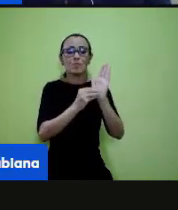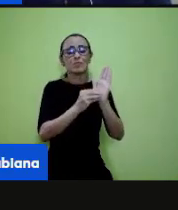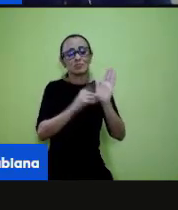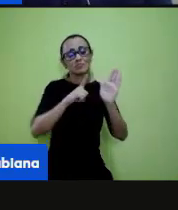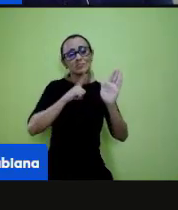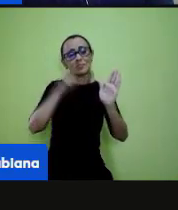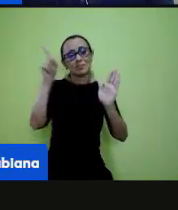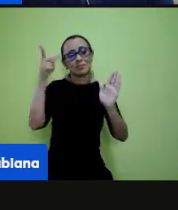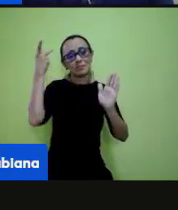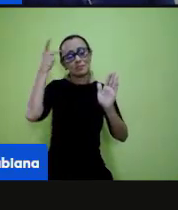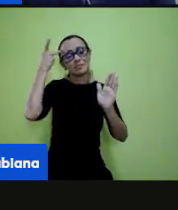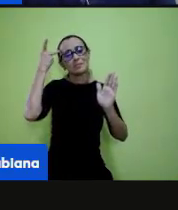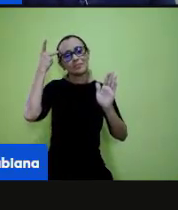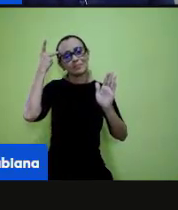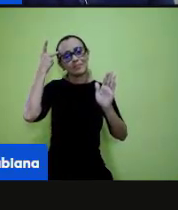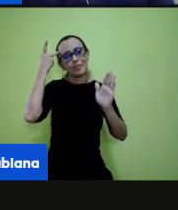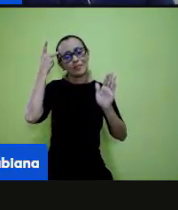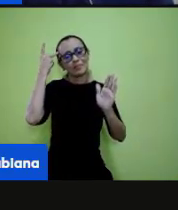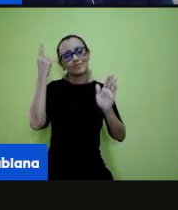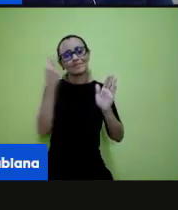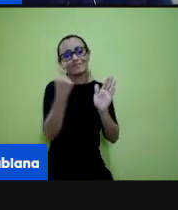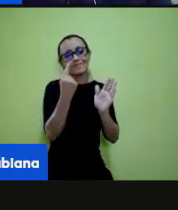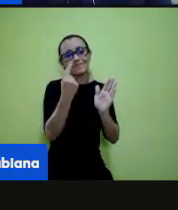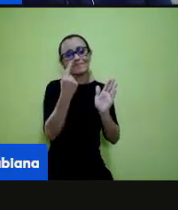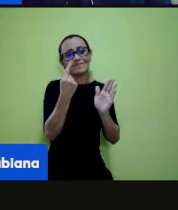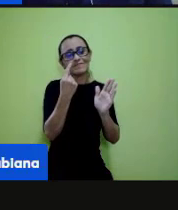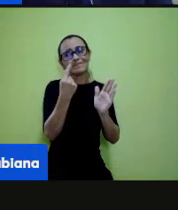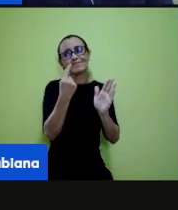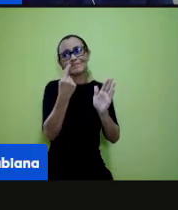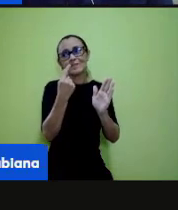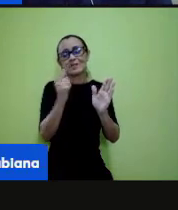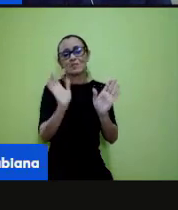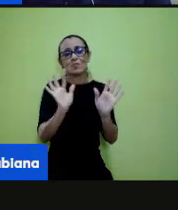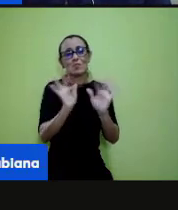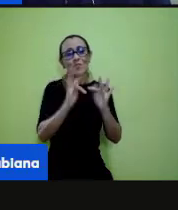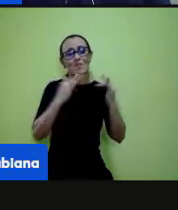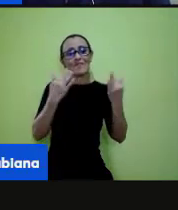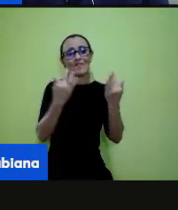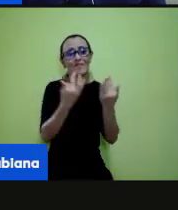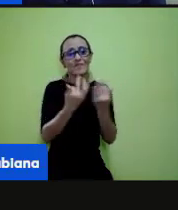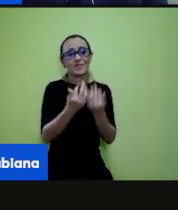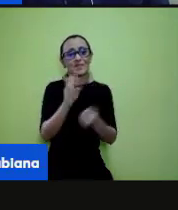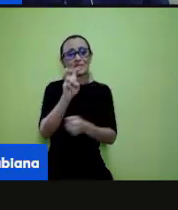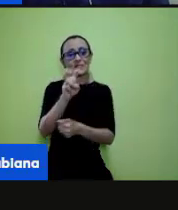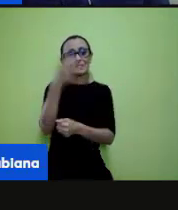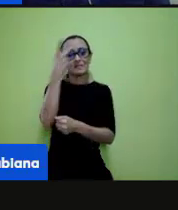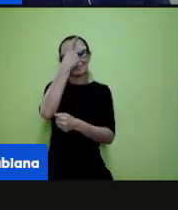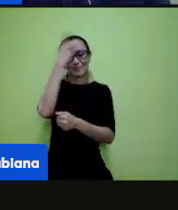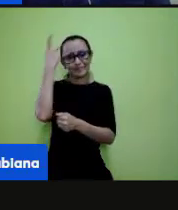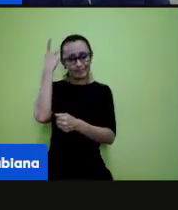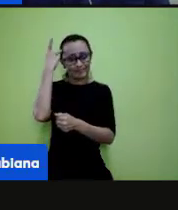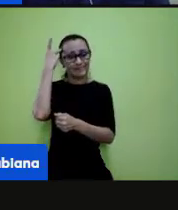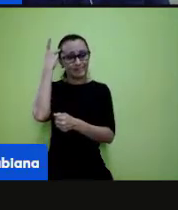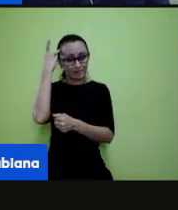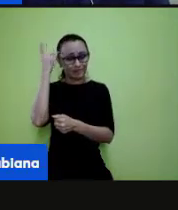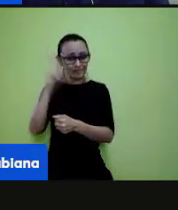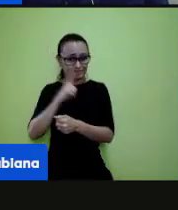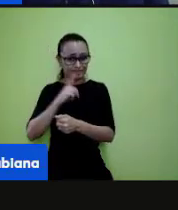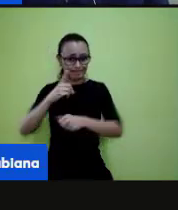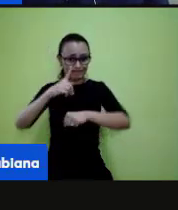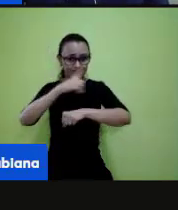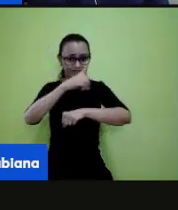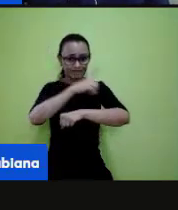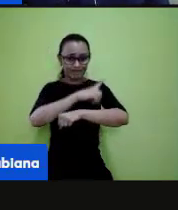Paulo, que uma mesma família, 5 pessoas tiveram dengue por conta dessa discordância gonotrófica